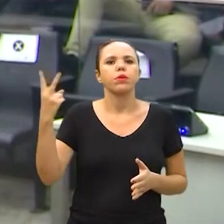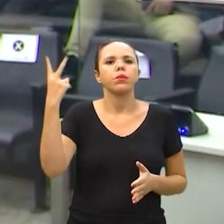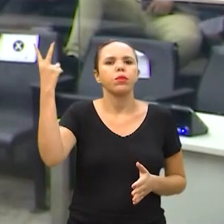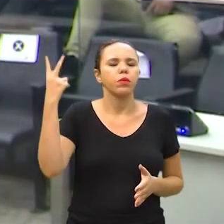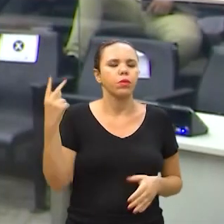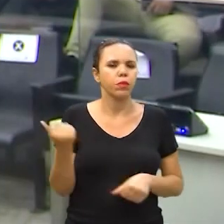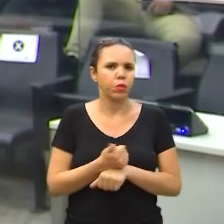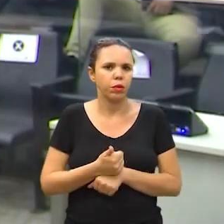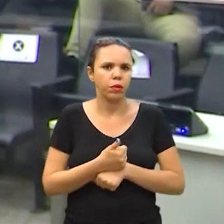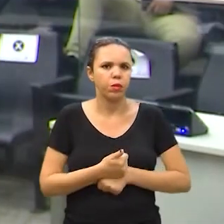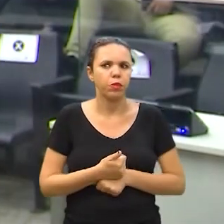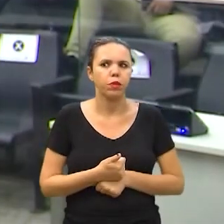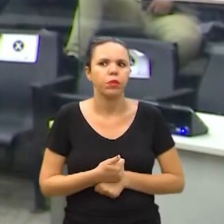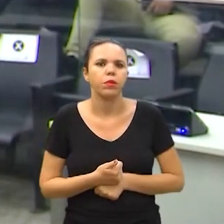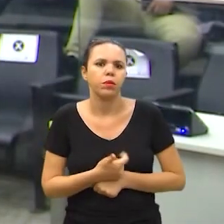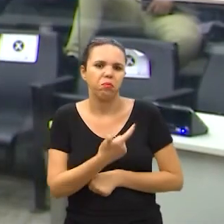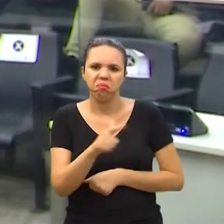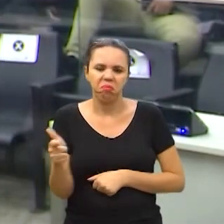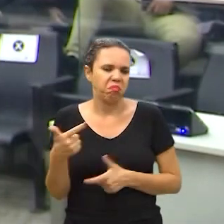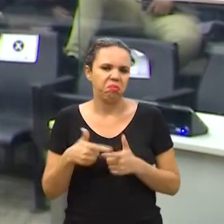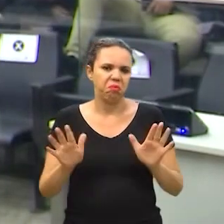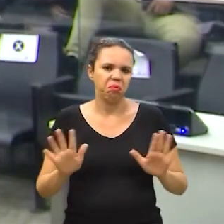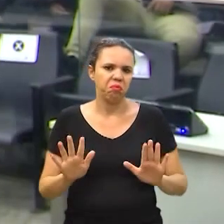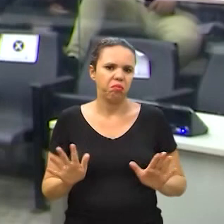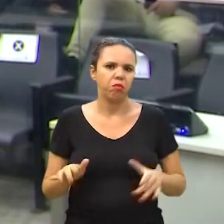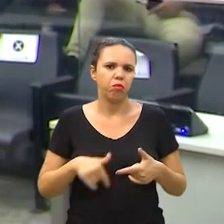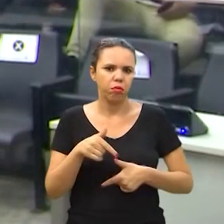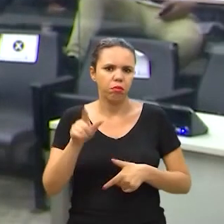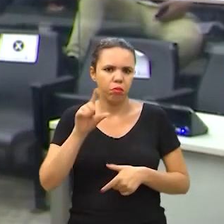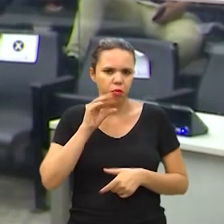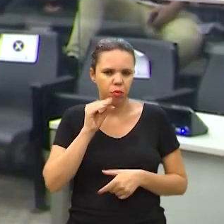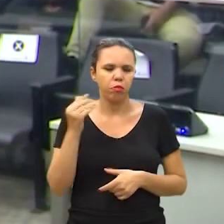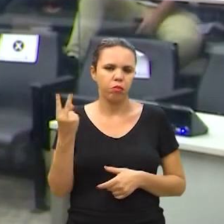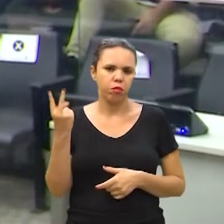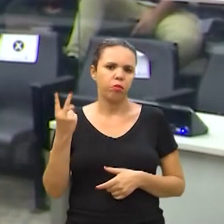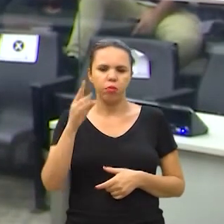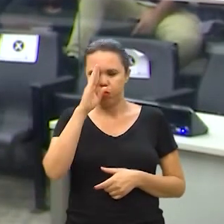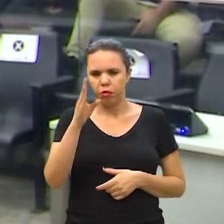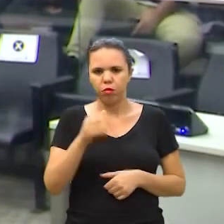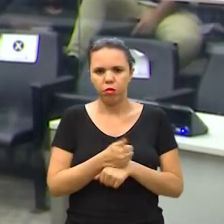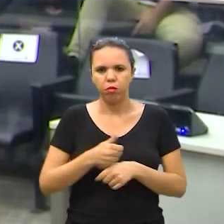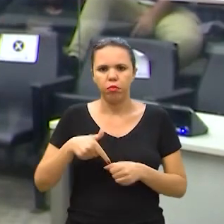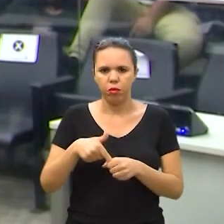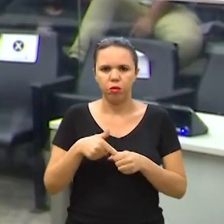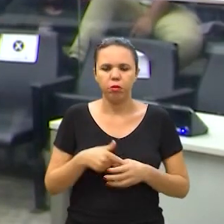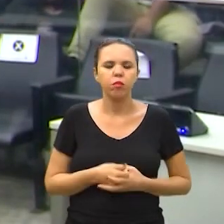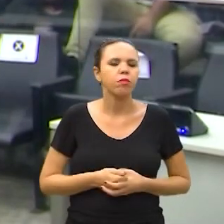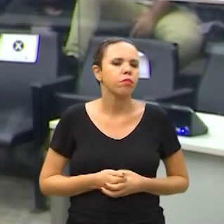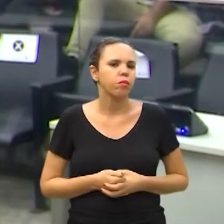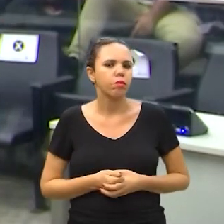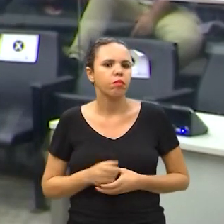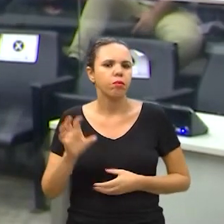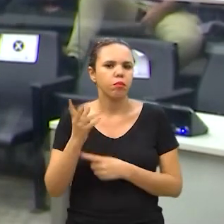que seja valorizada de fato essa profissão e não tenha nenhum tipo de problema. Então o trabalhador tem que ser valorizado, principalmente nessa função de